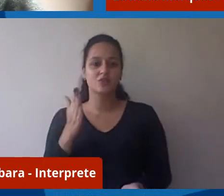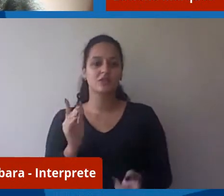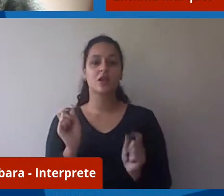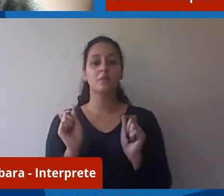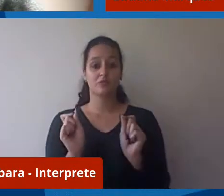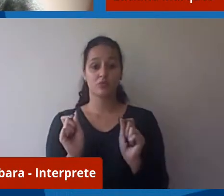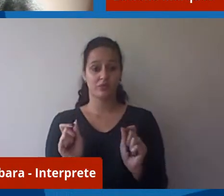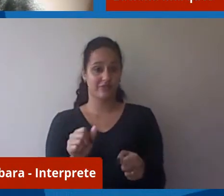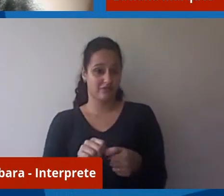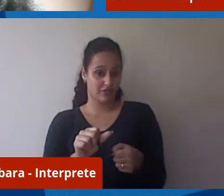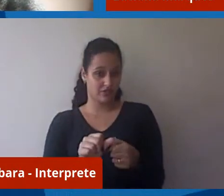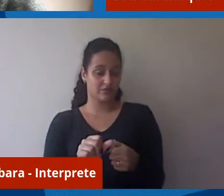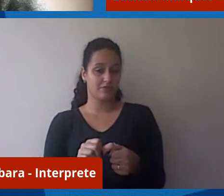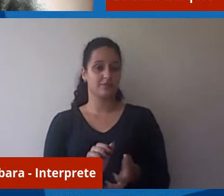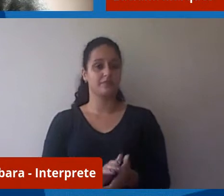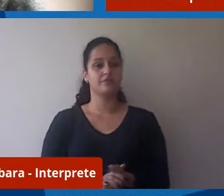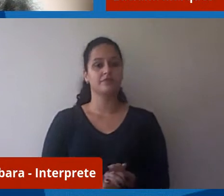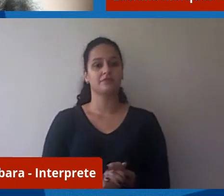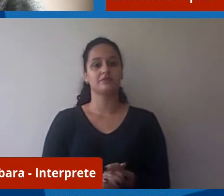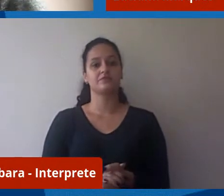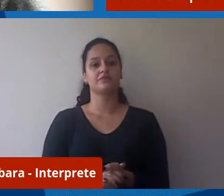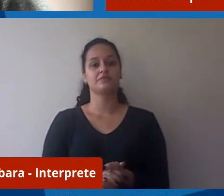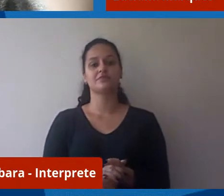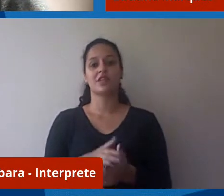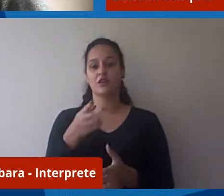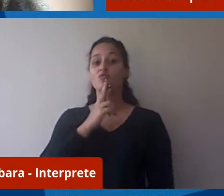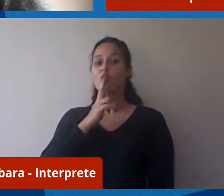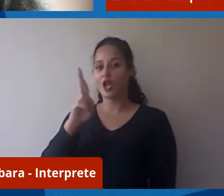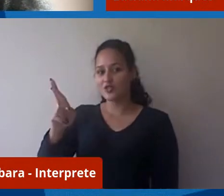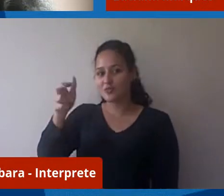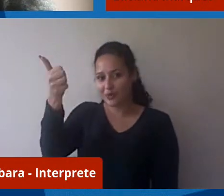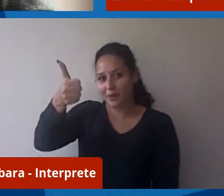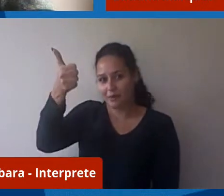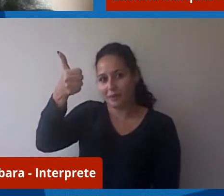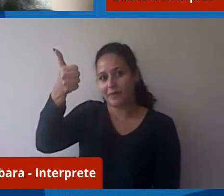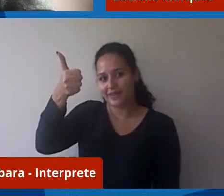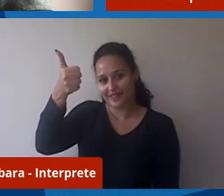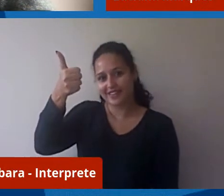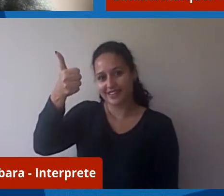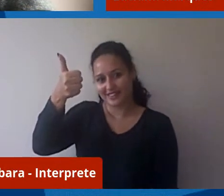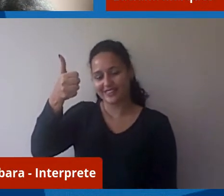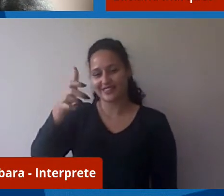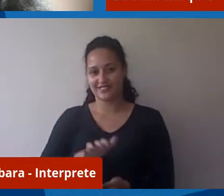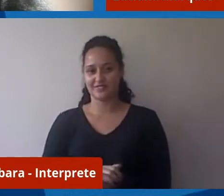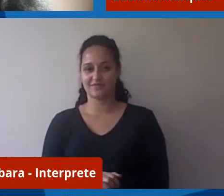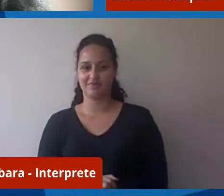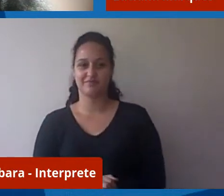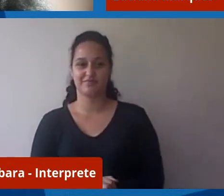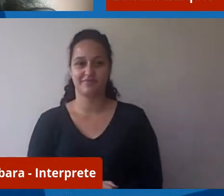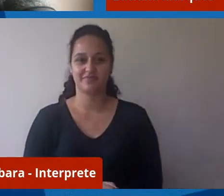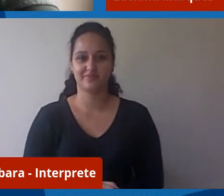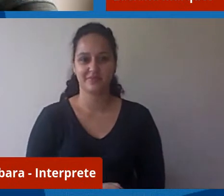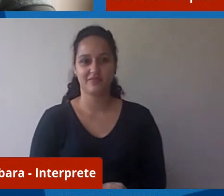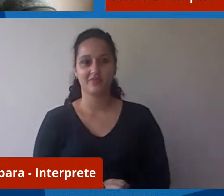senhor. Deixa eu falar assim, essa primeiro. Deixo. Ah, então a gente vai de um em uma, tudo bem.